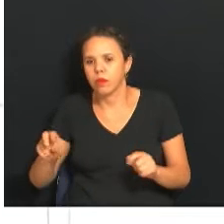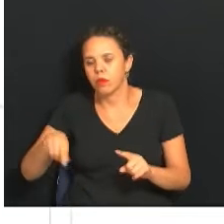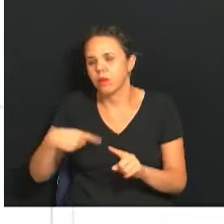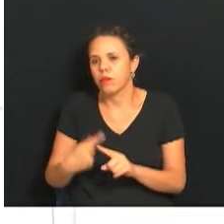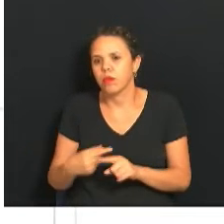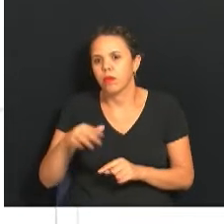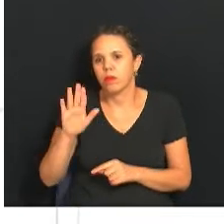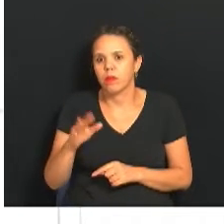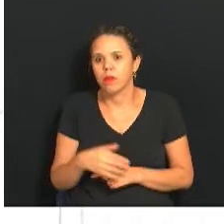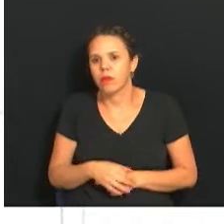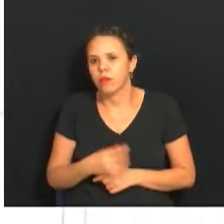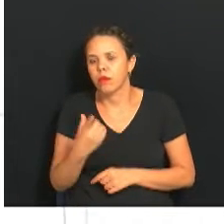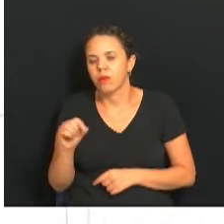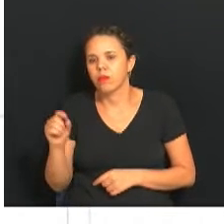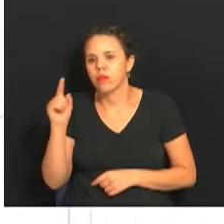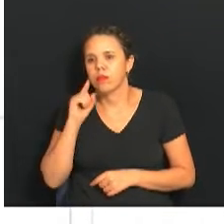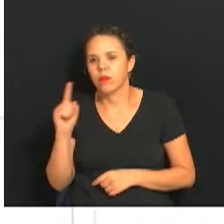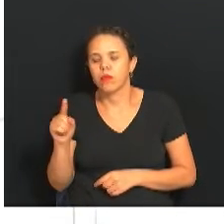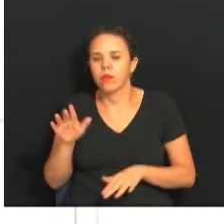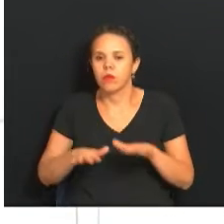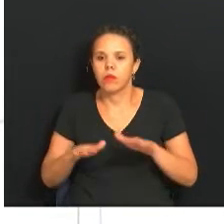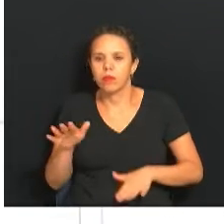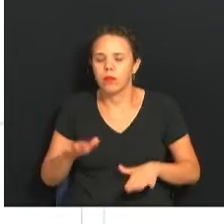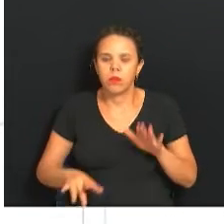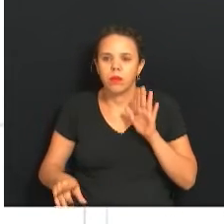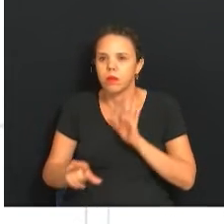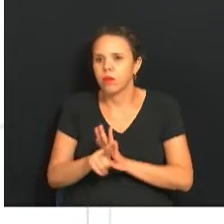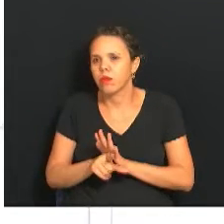prorrogado por mais 10 dias, de acordo com a Lei